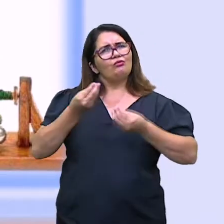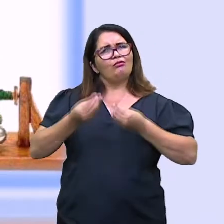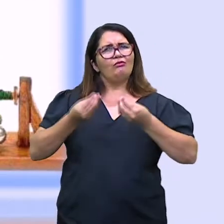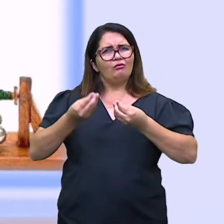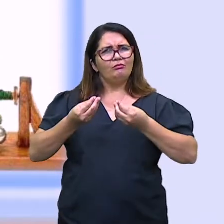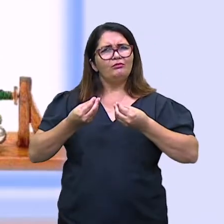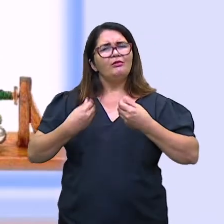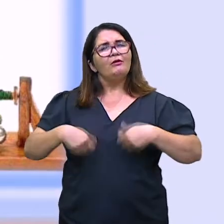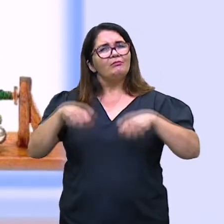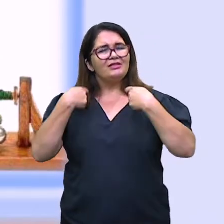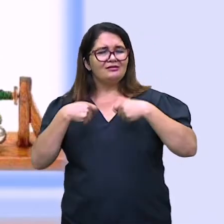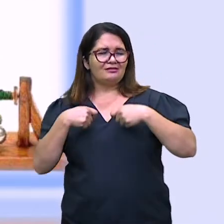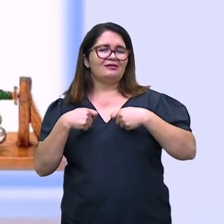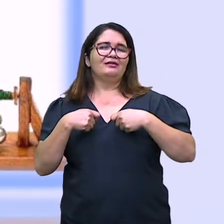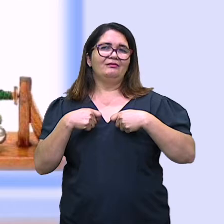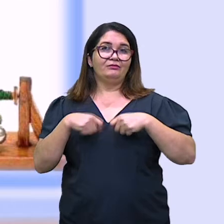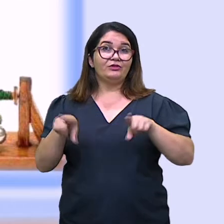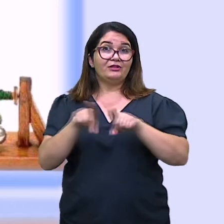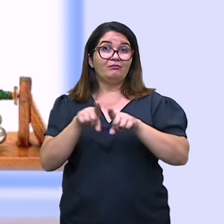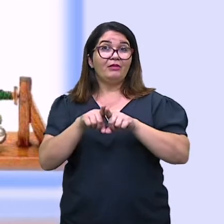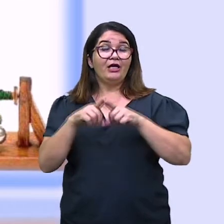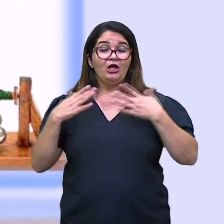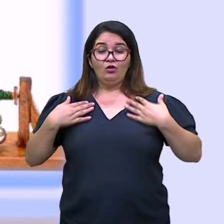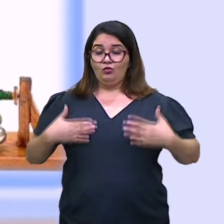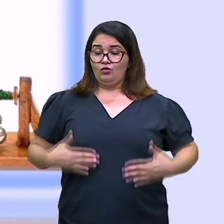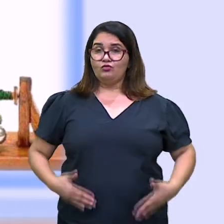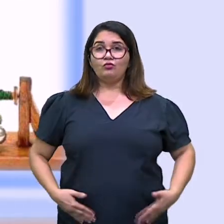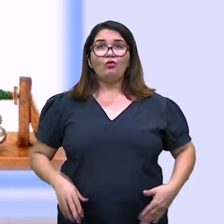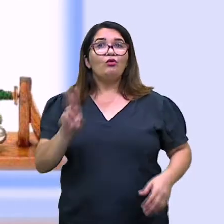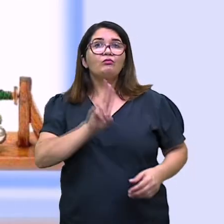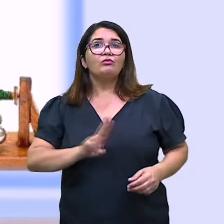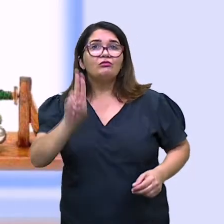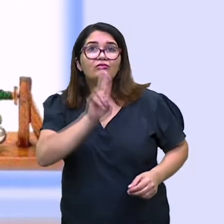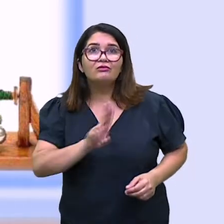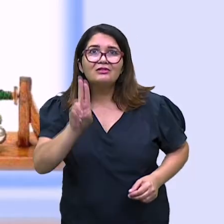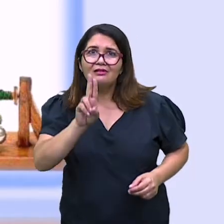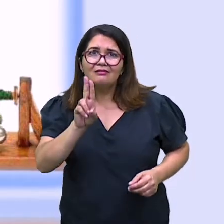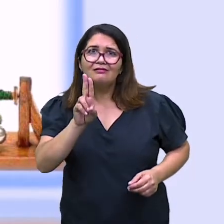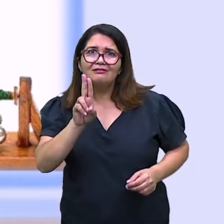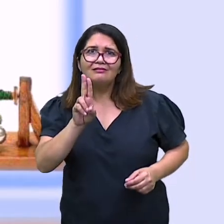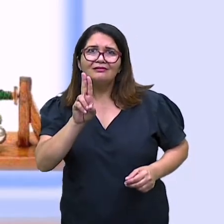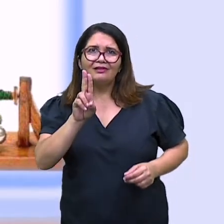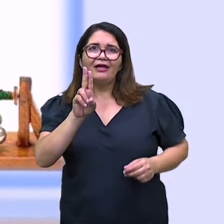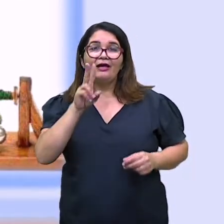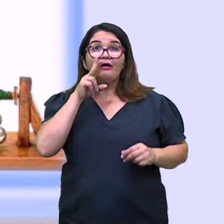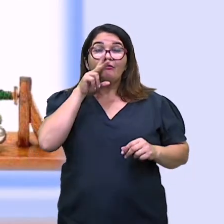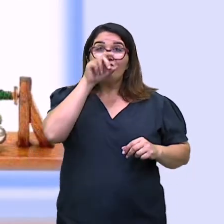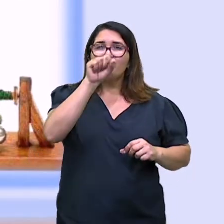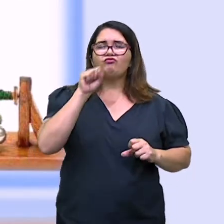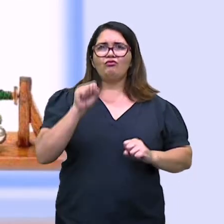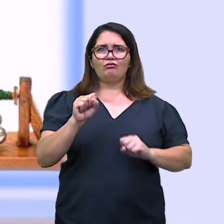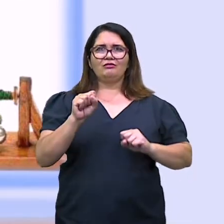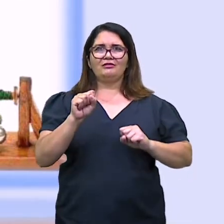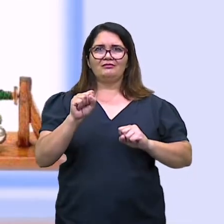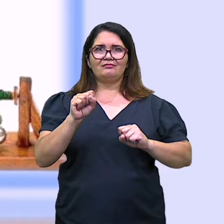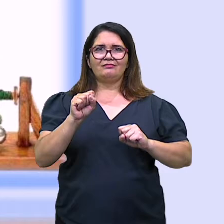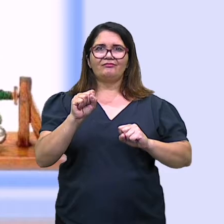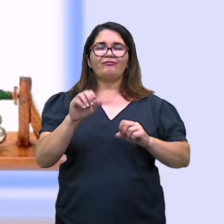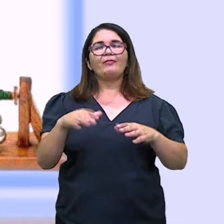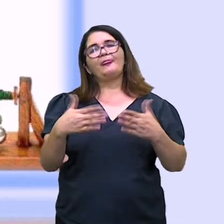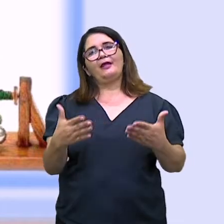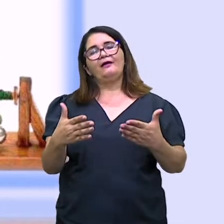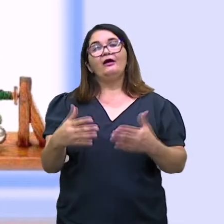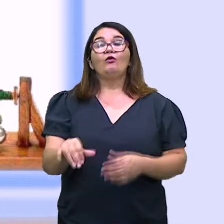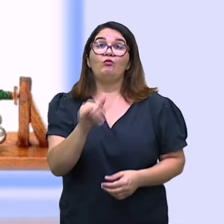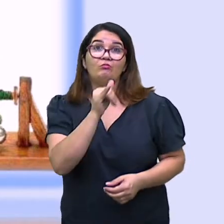uma alavanca. Eu vou brincar no parque com o meu colega, e aí, né, no balanço,